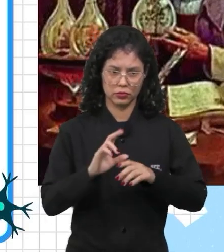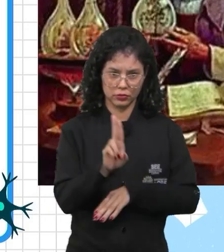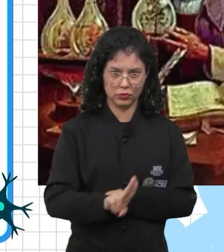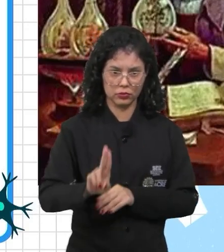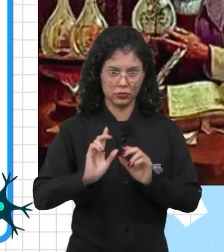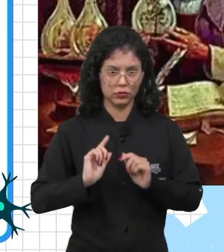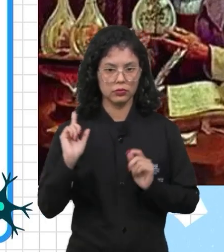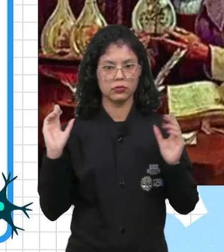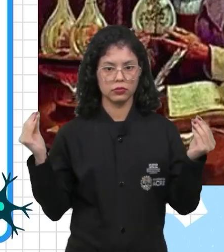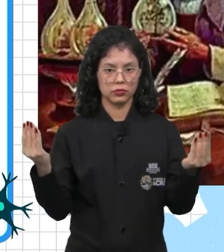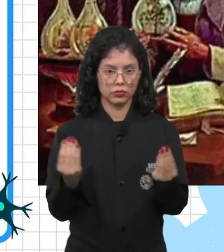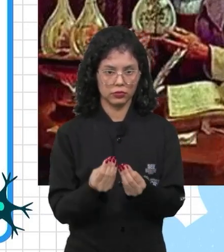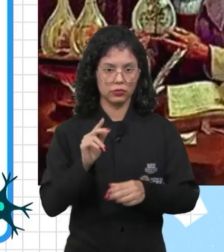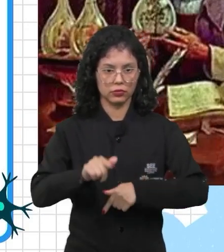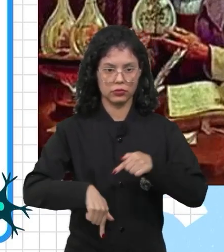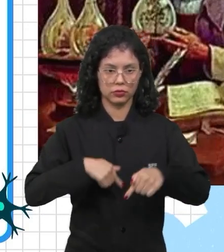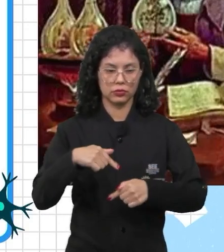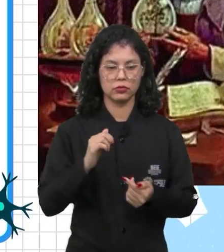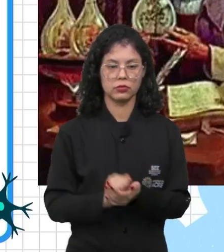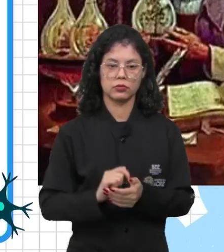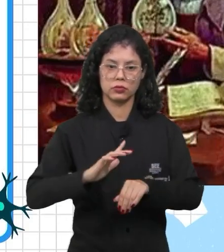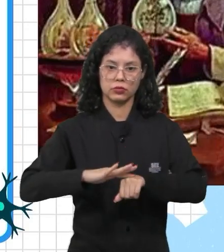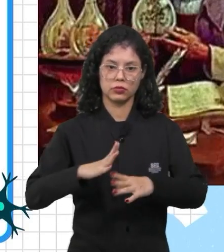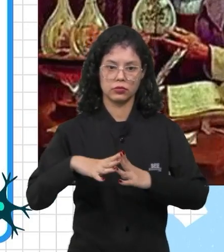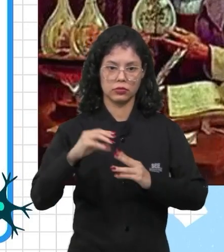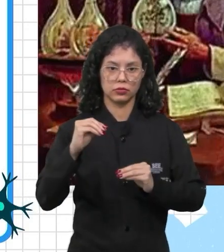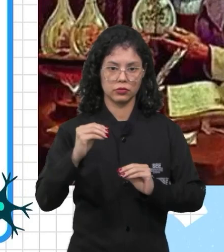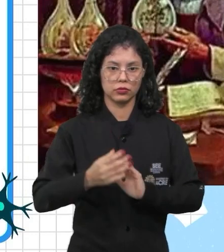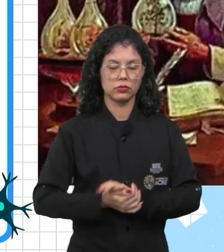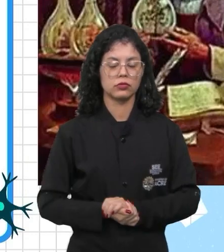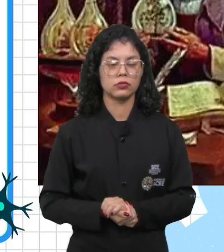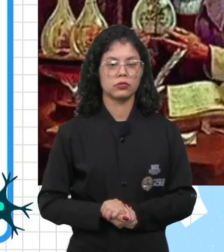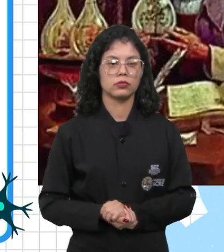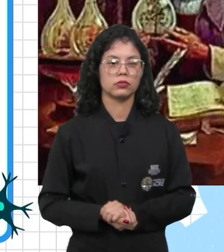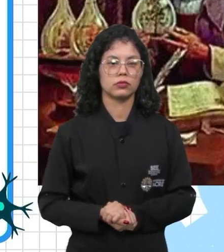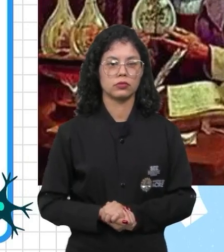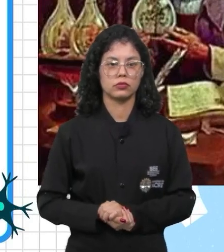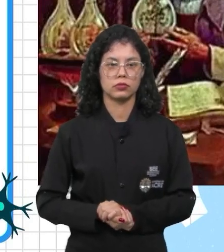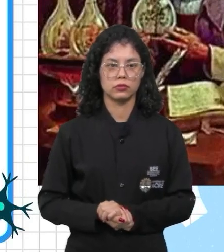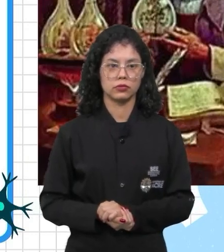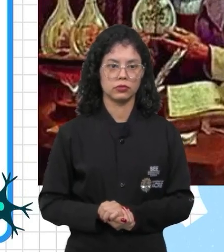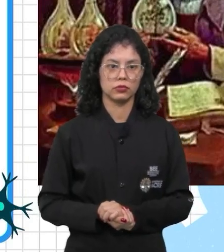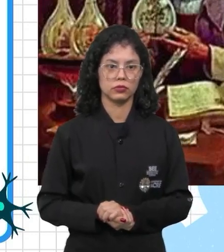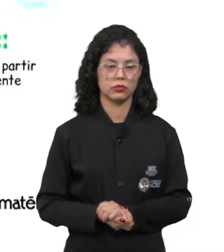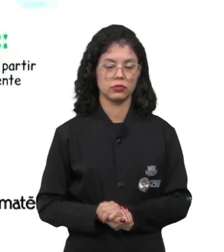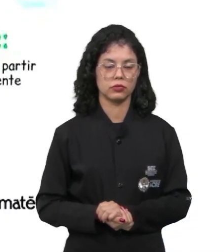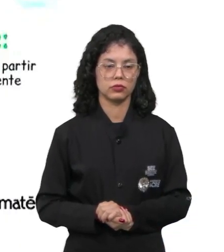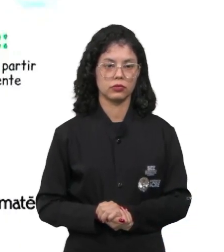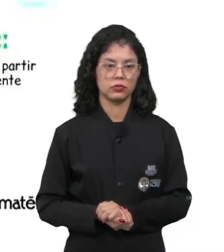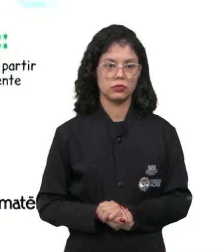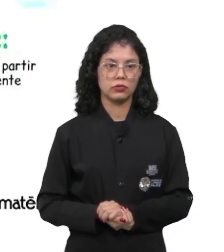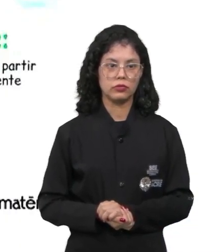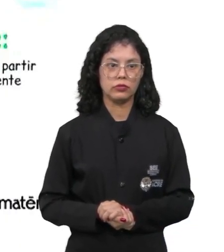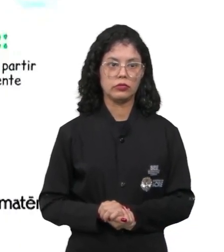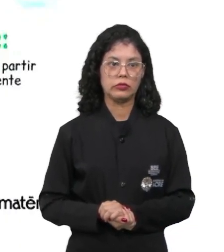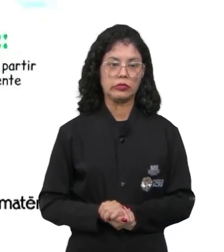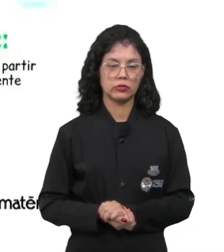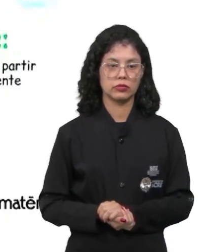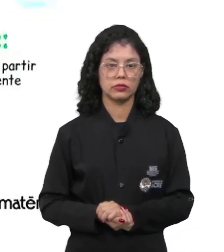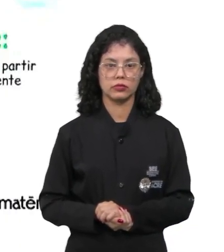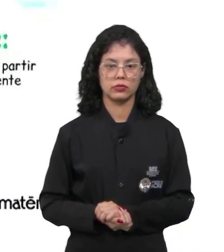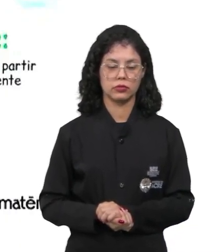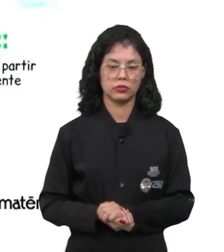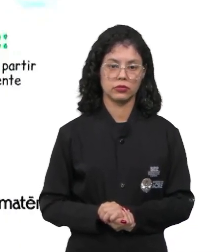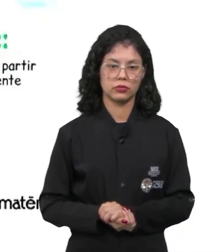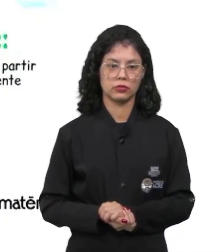de substâncias químicas para curar as doenças. E nós vamos falar agora